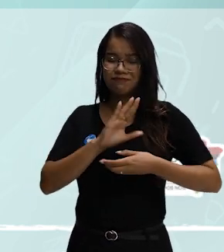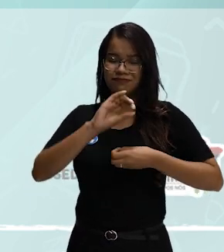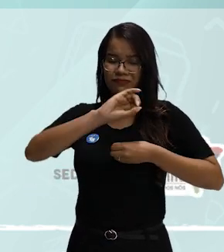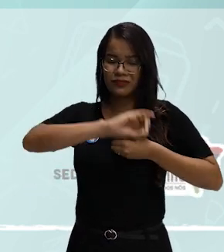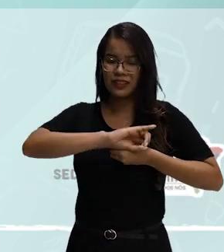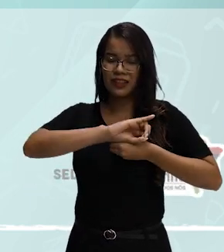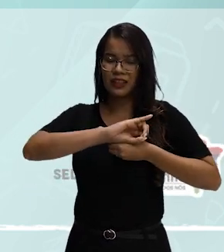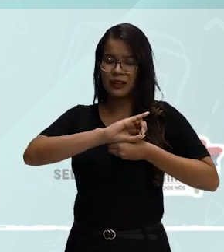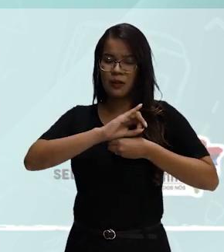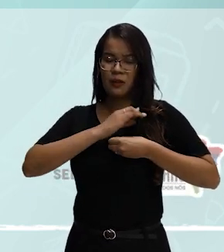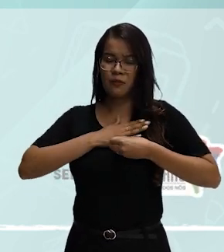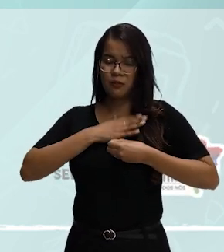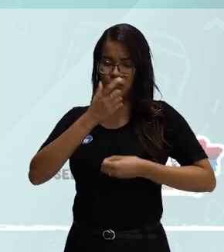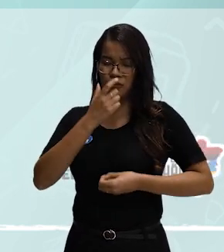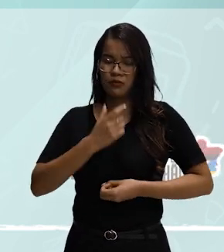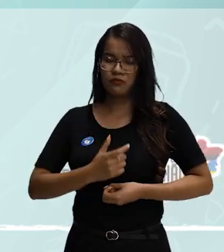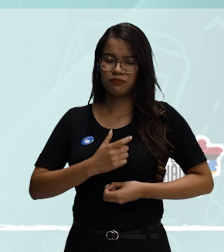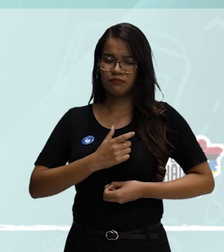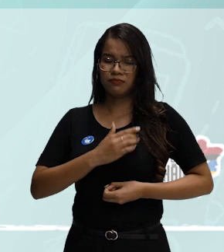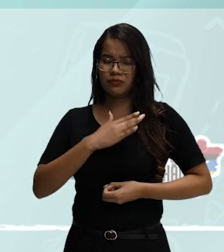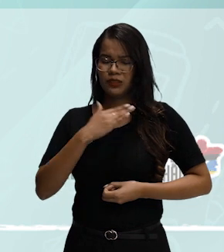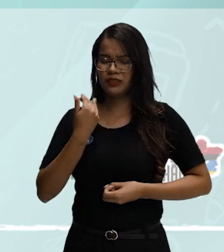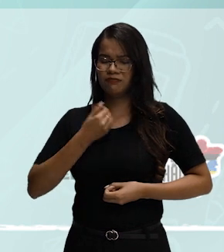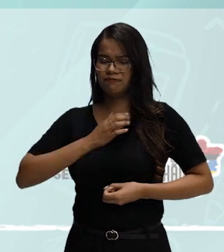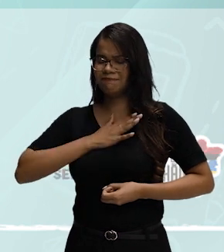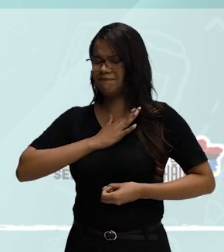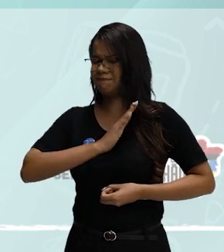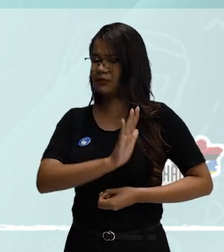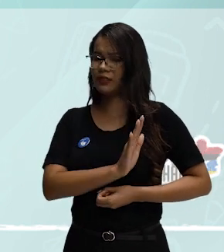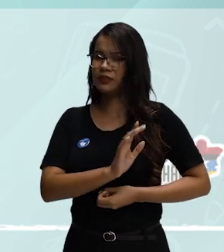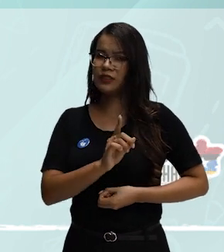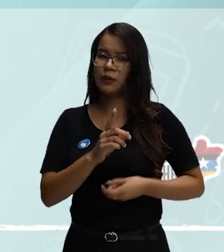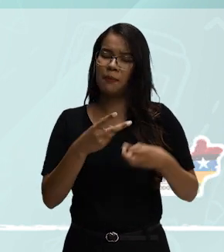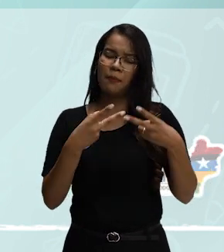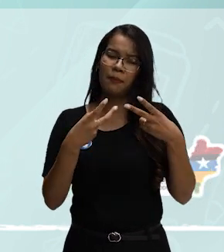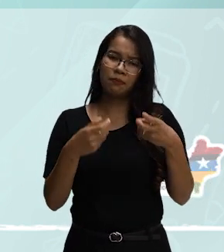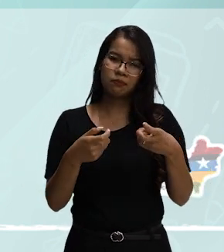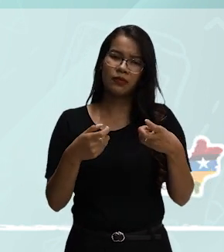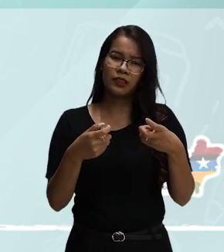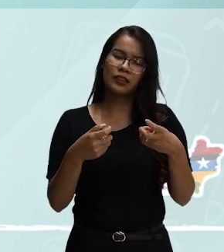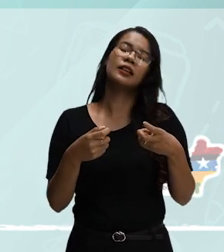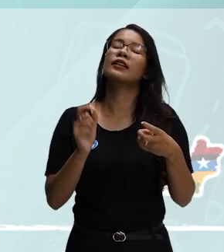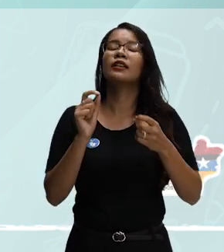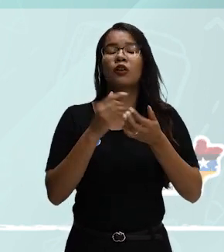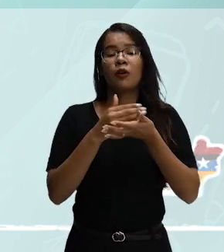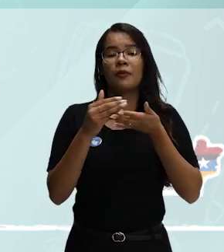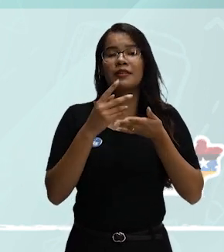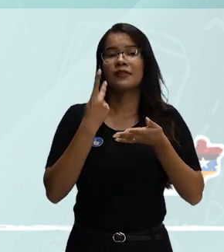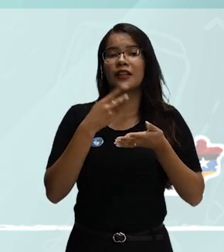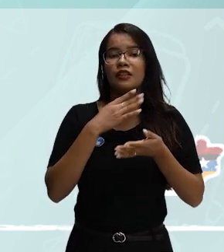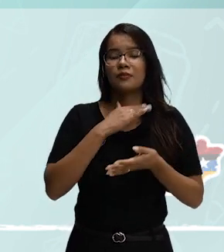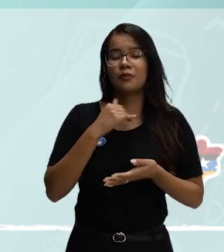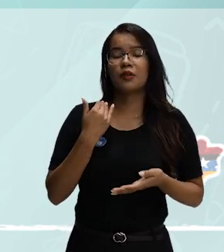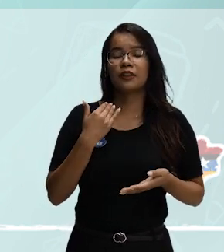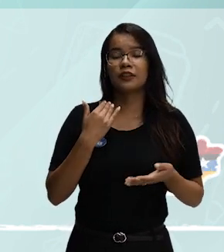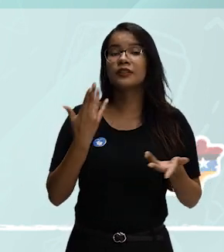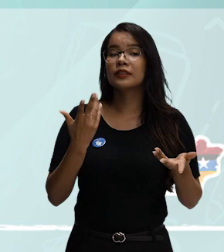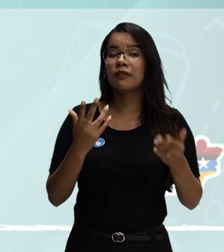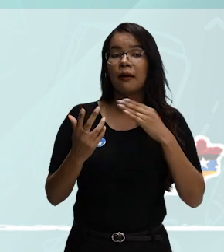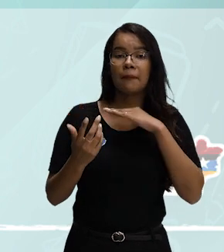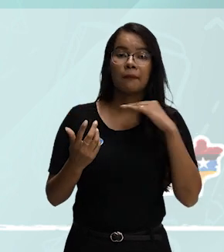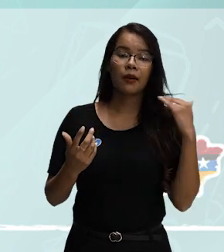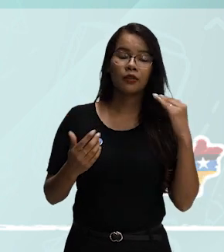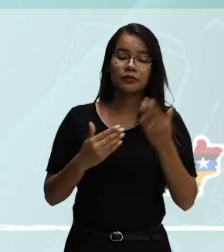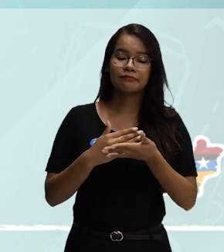mortal desgosto. Aqui você pode observar que já se começa falando de morte, né? A morte aqui entra